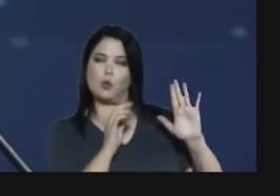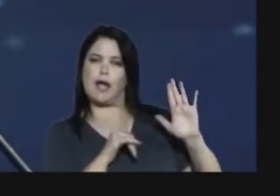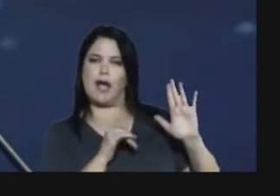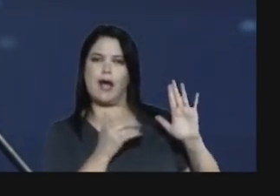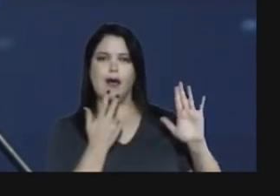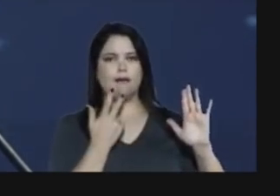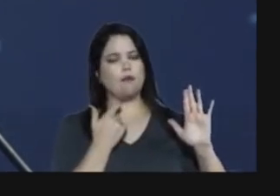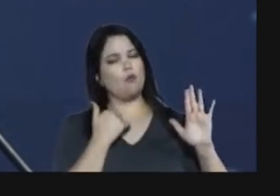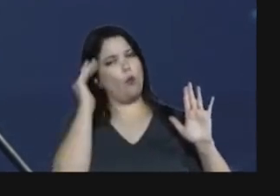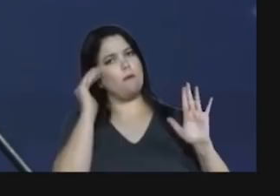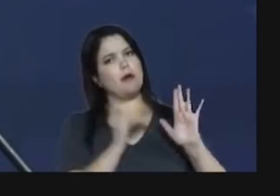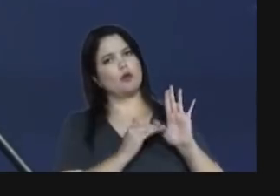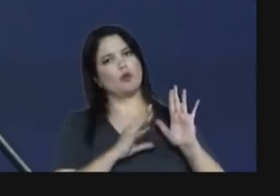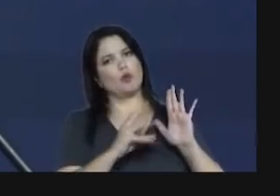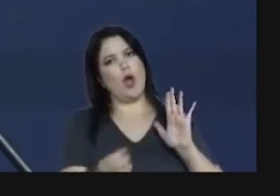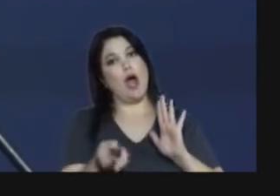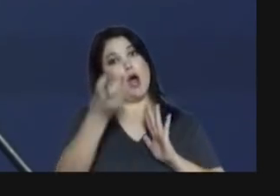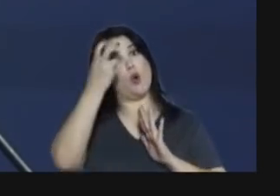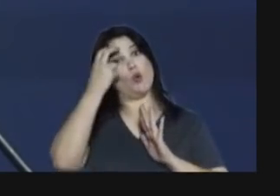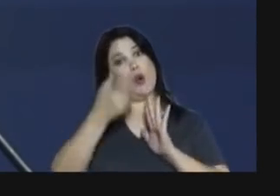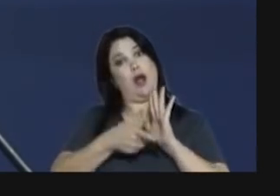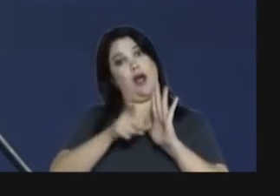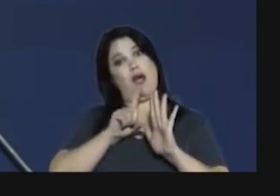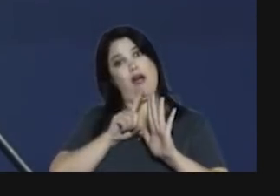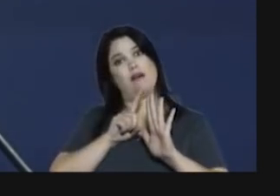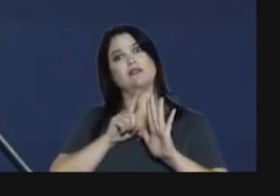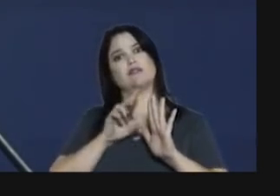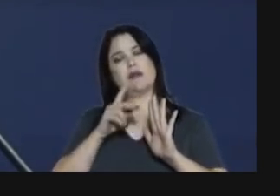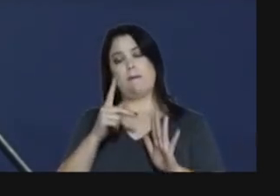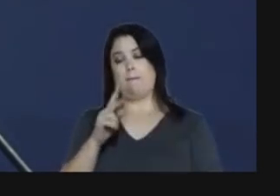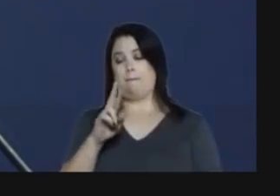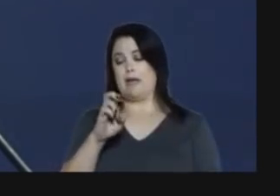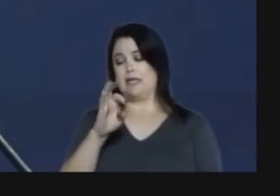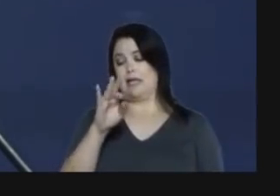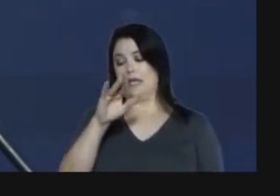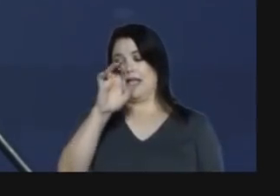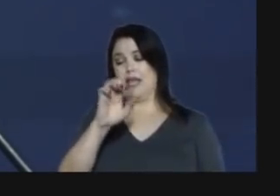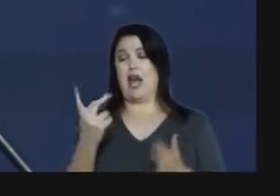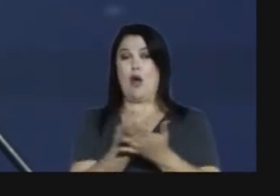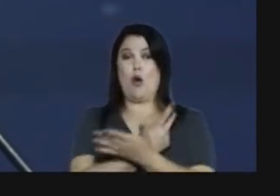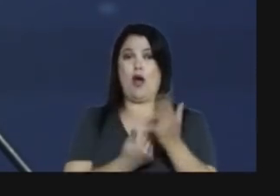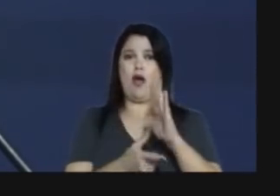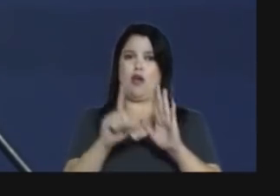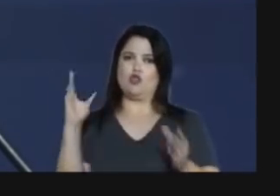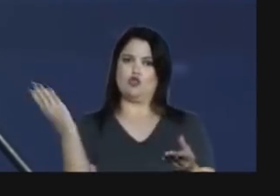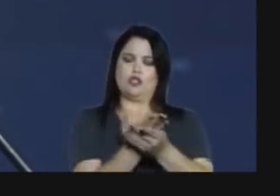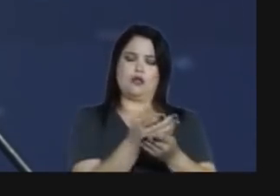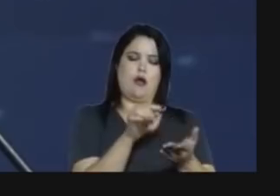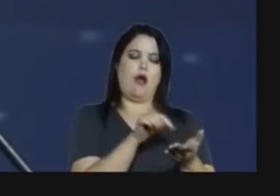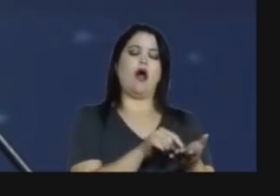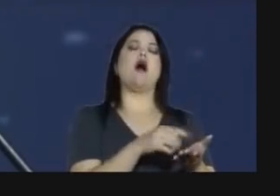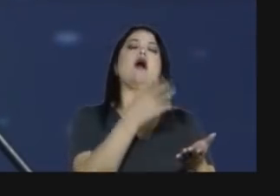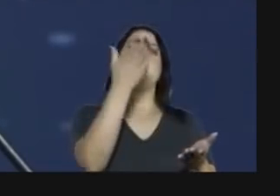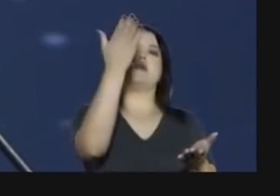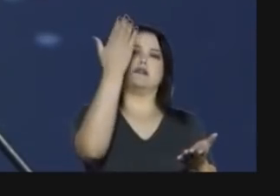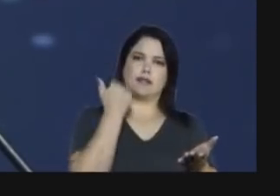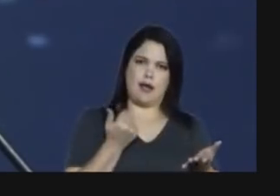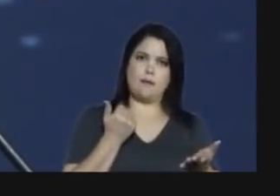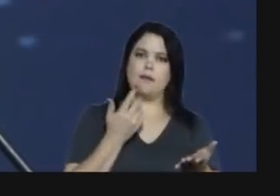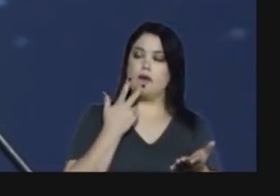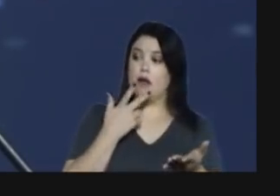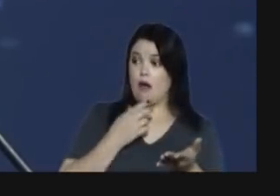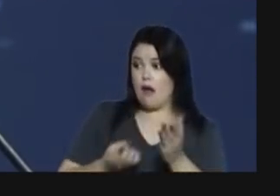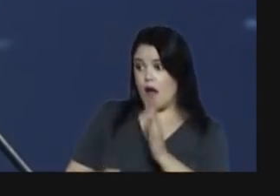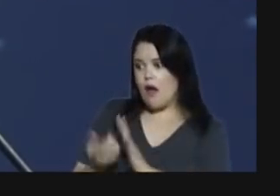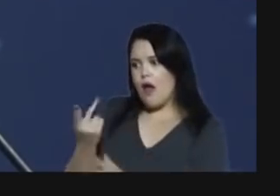então a cultura do presidente que hoje vigora no direito brasileiro cria não a linguagem da